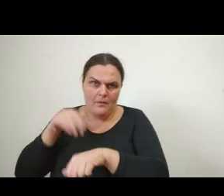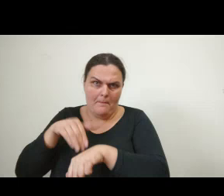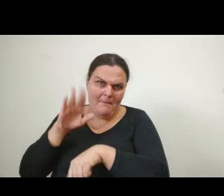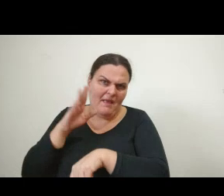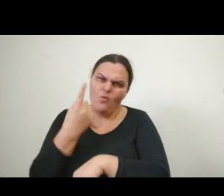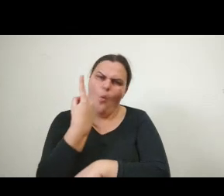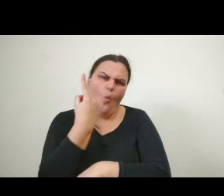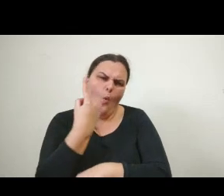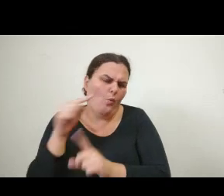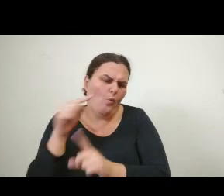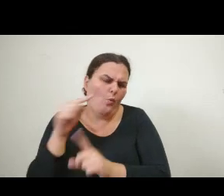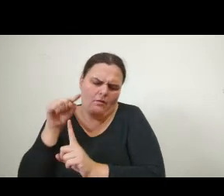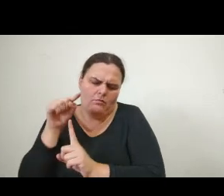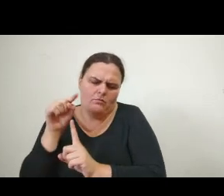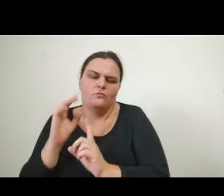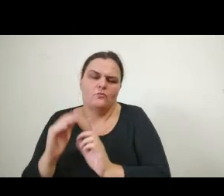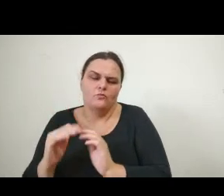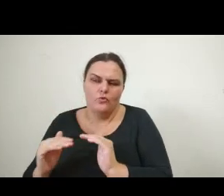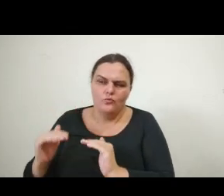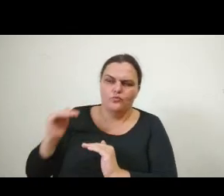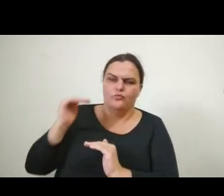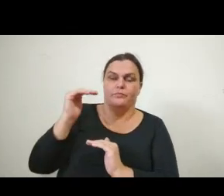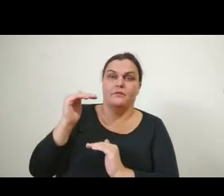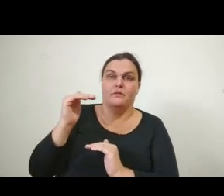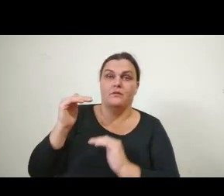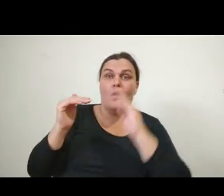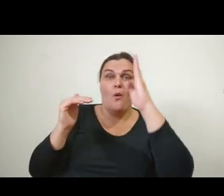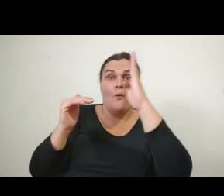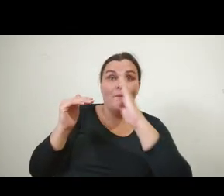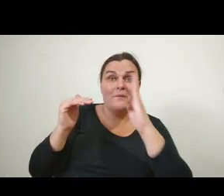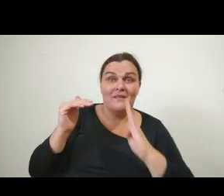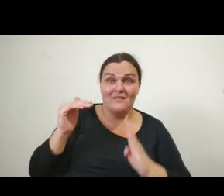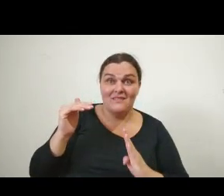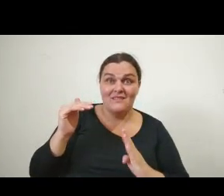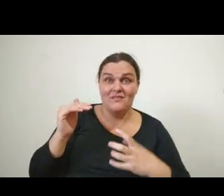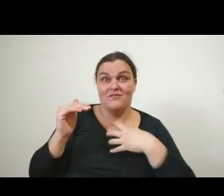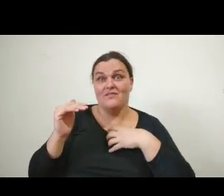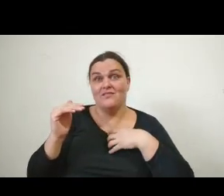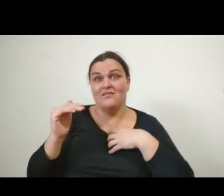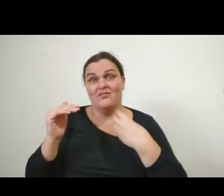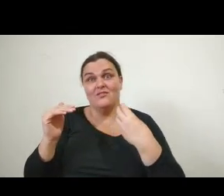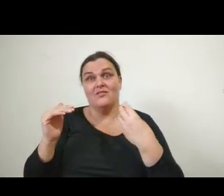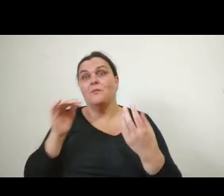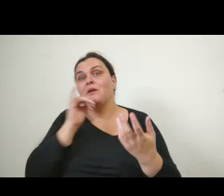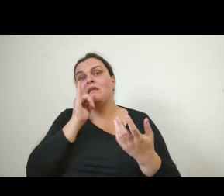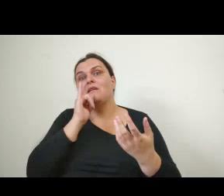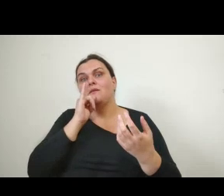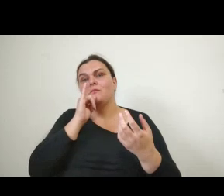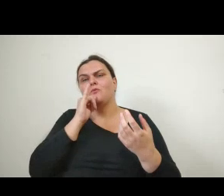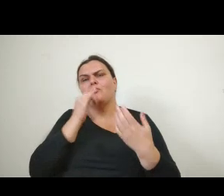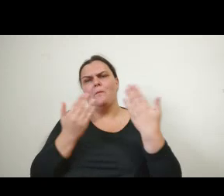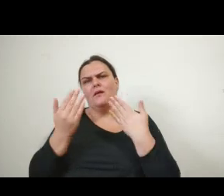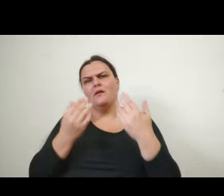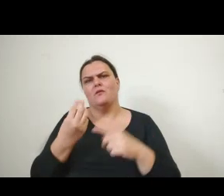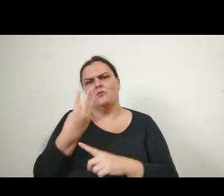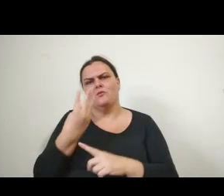média, no Brasil, 3 graus e 5,8